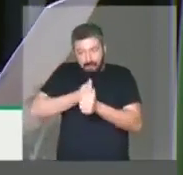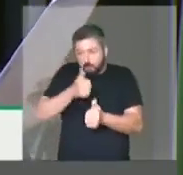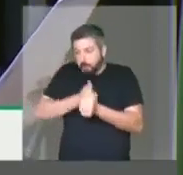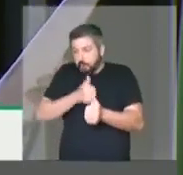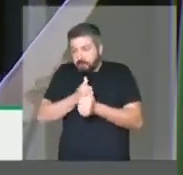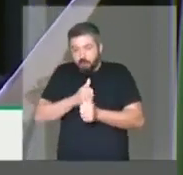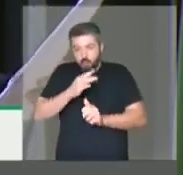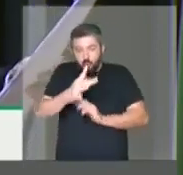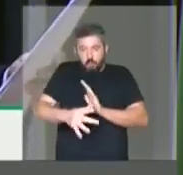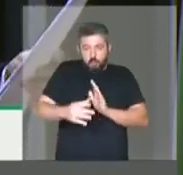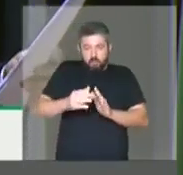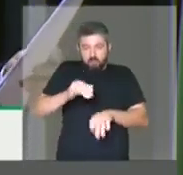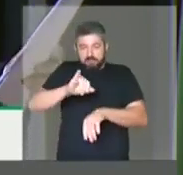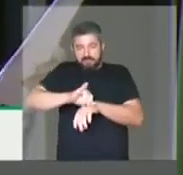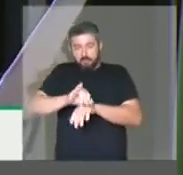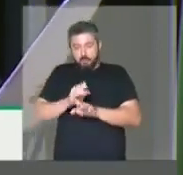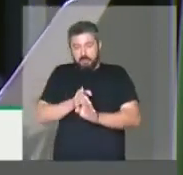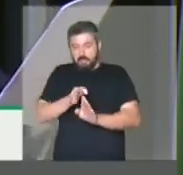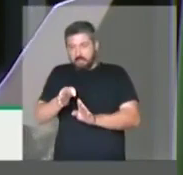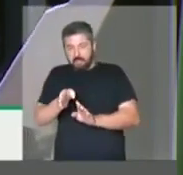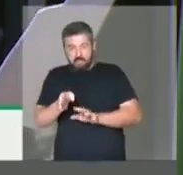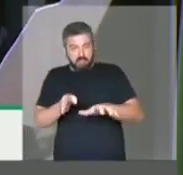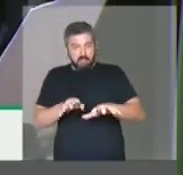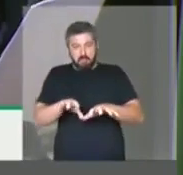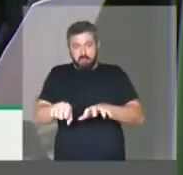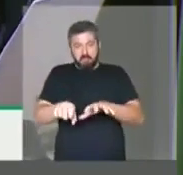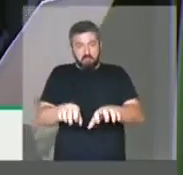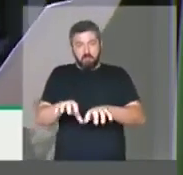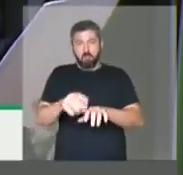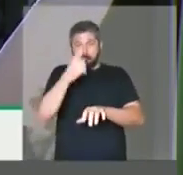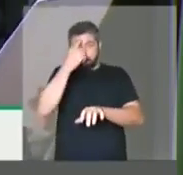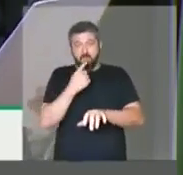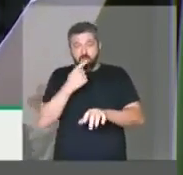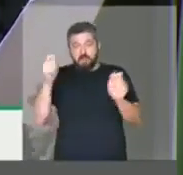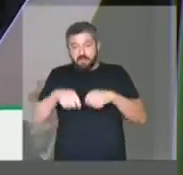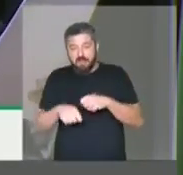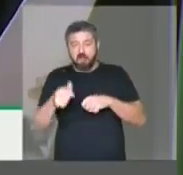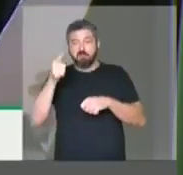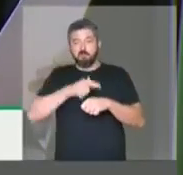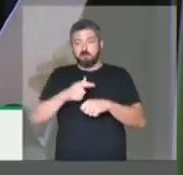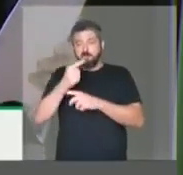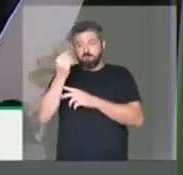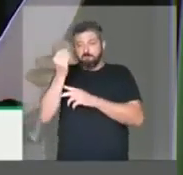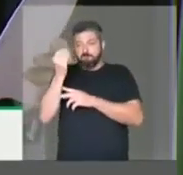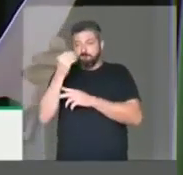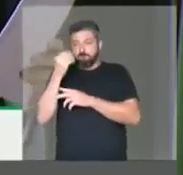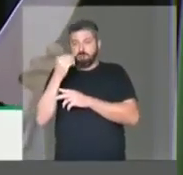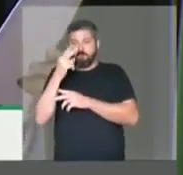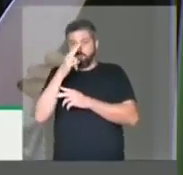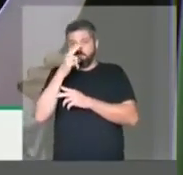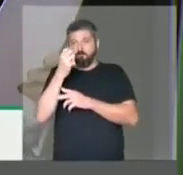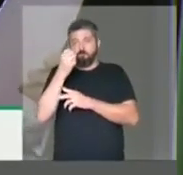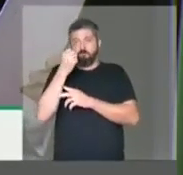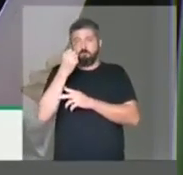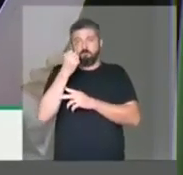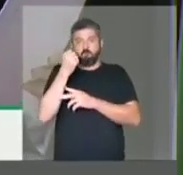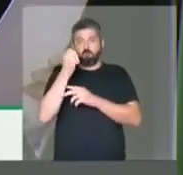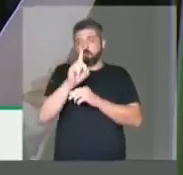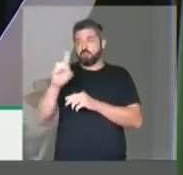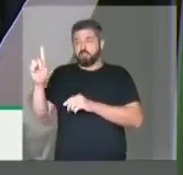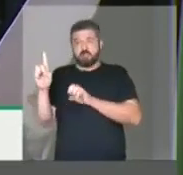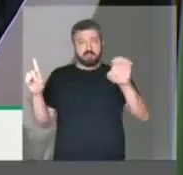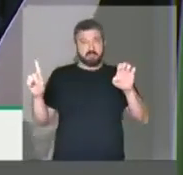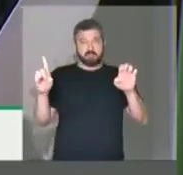verdade, o centro, aqui e ali, encarnar um perfil capaz de enfraquecer a musculatura política dos